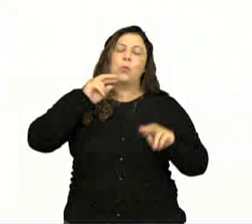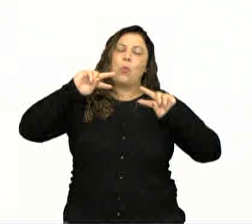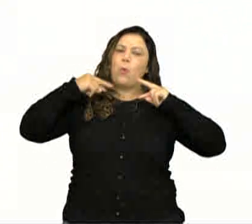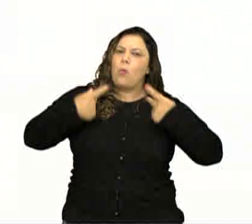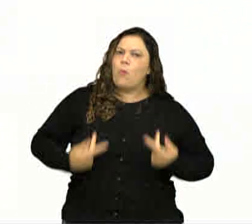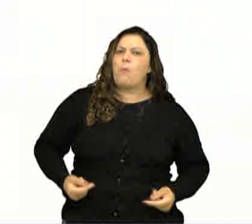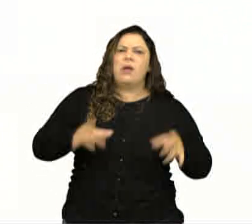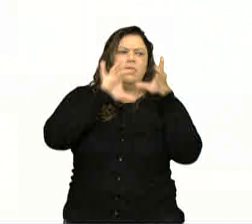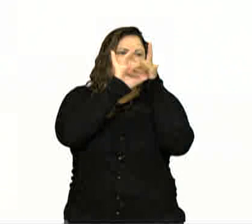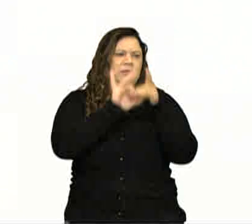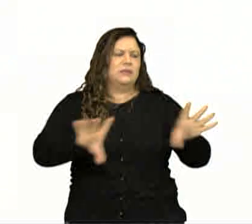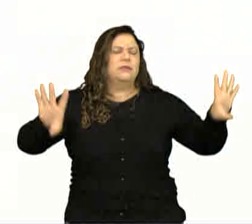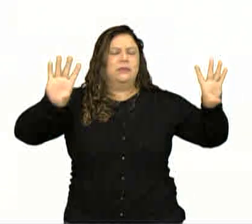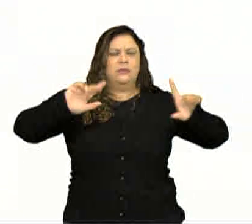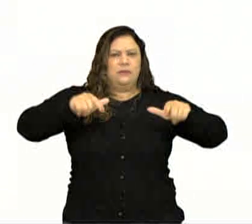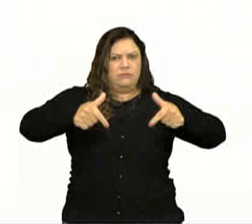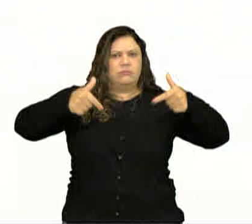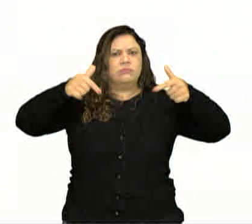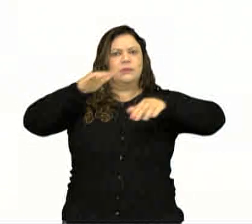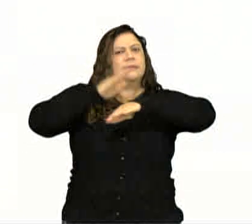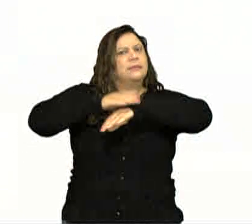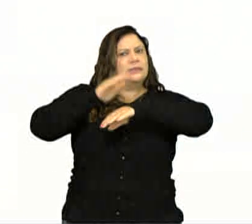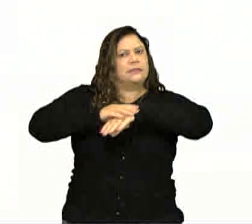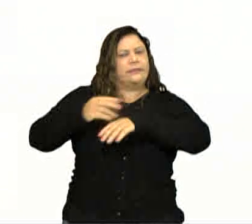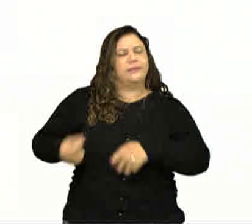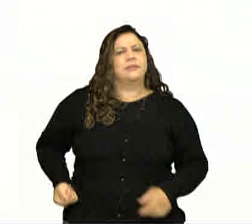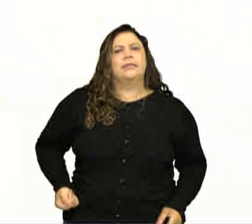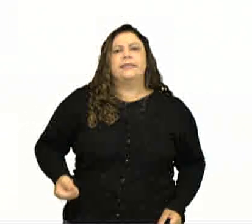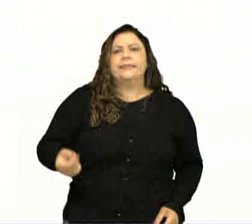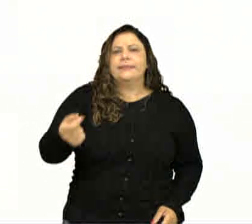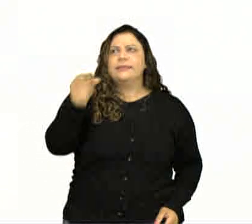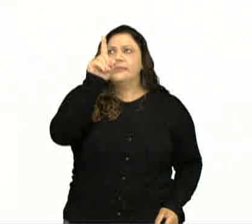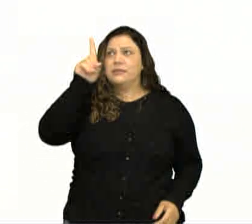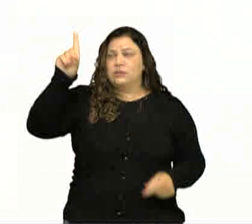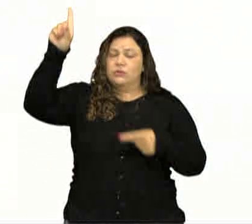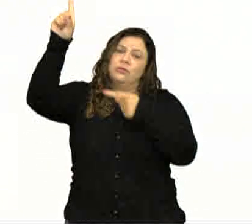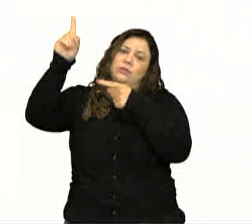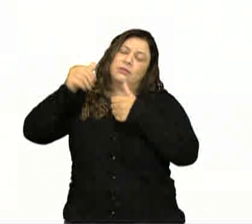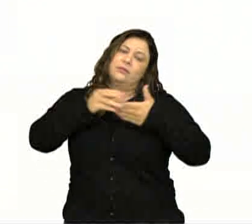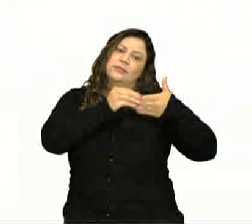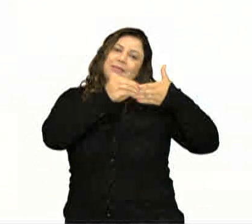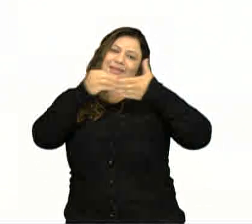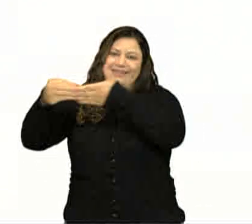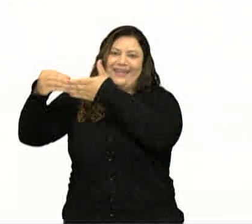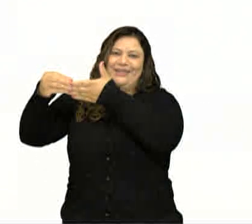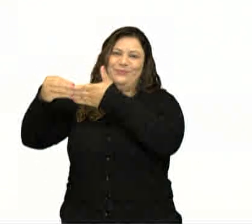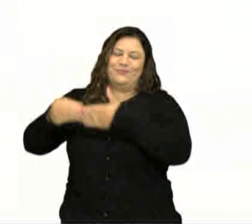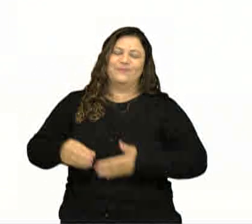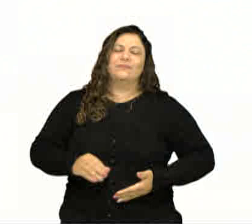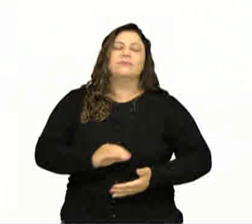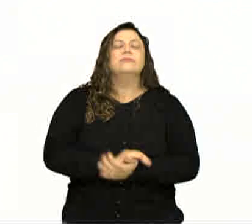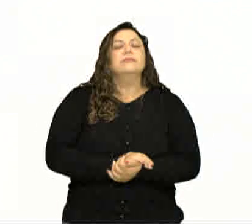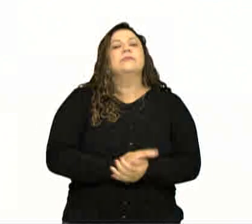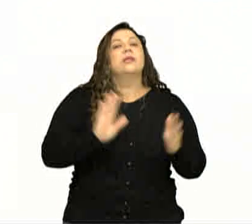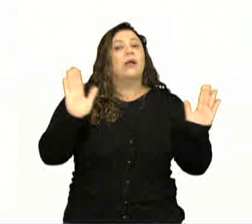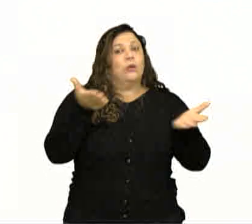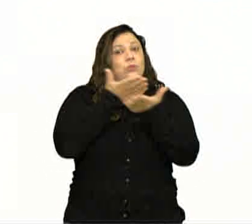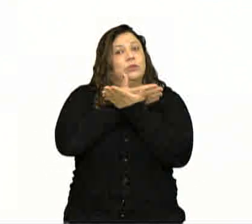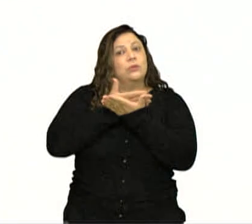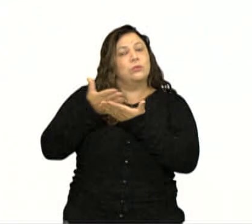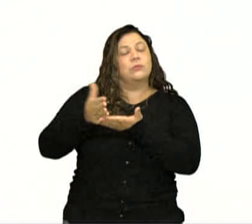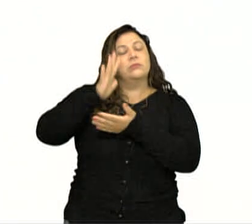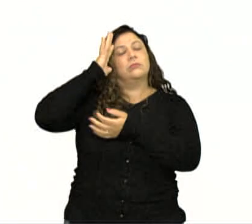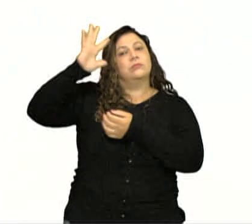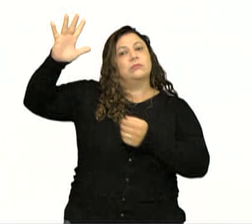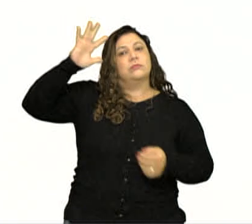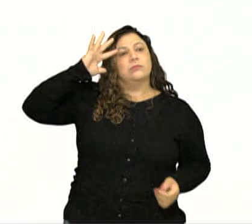acordo com a necessidade da eternidade de Deus, é guiado por ele. Então aqui a gente já começa a